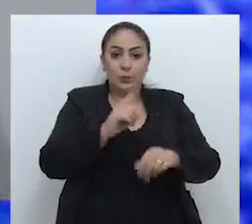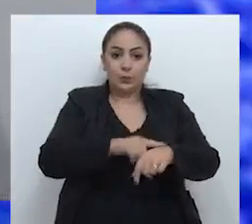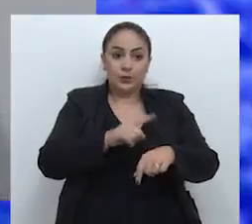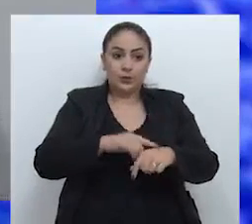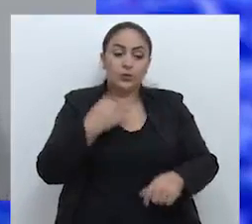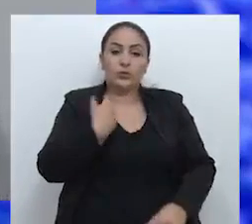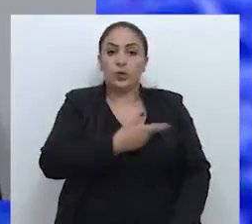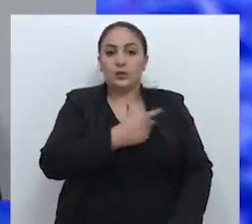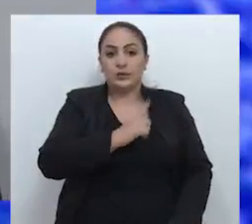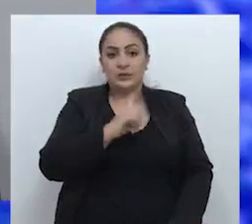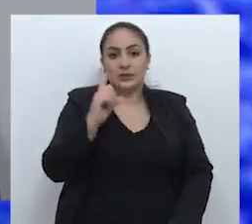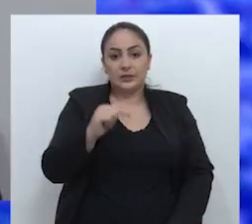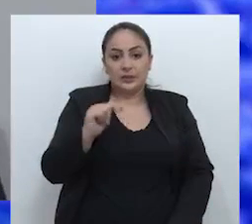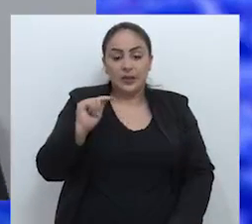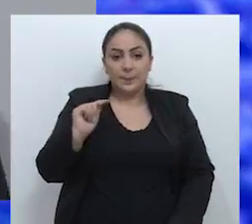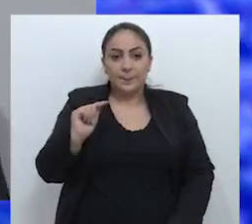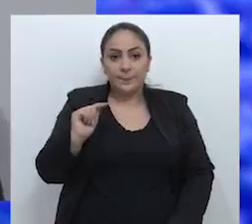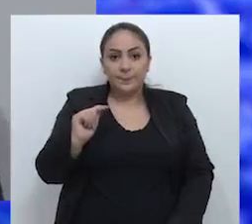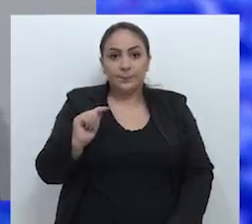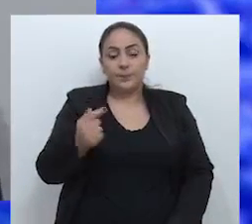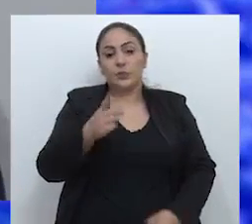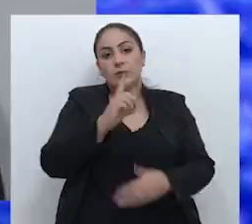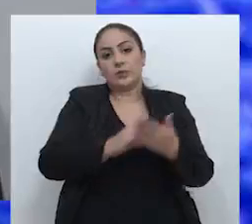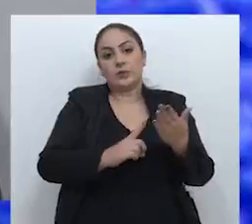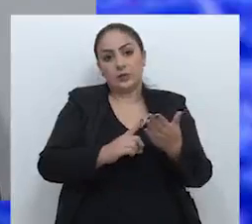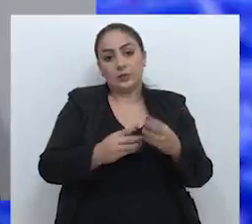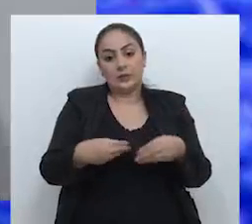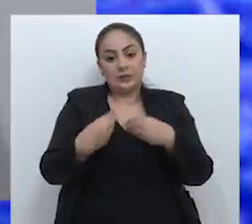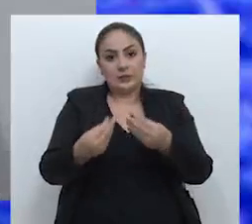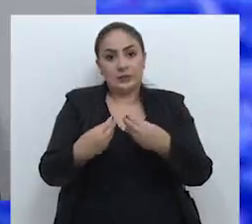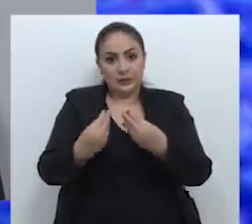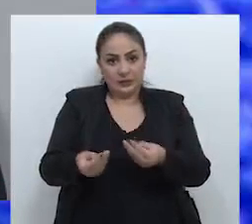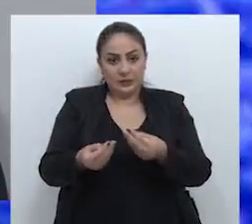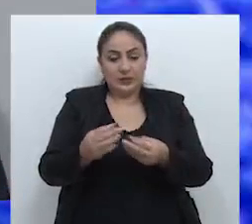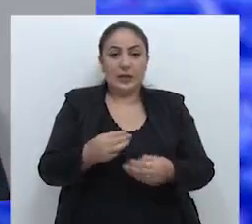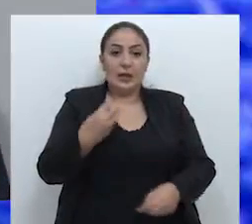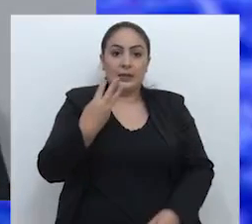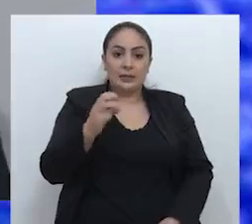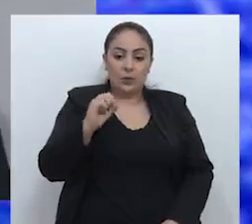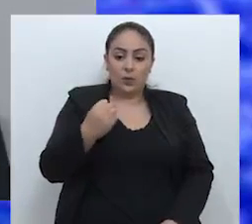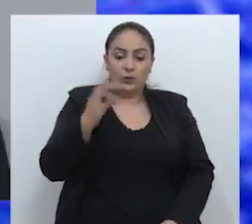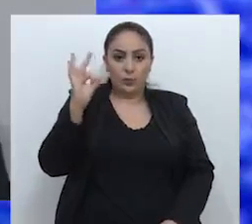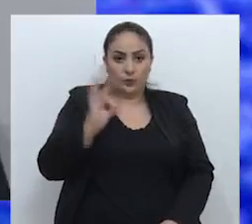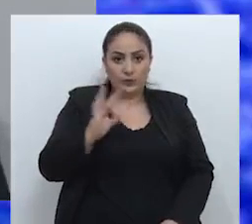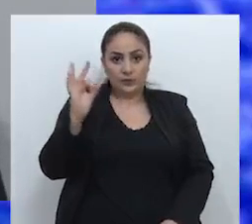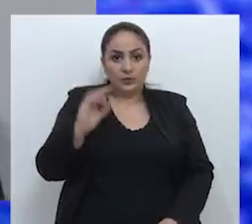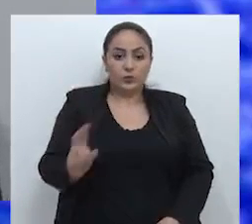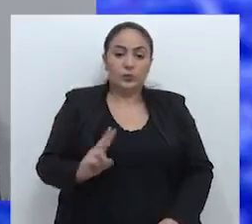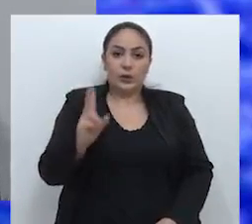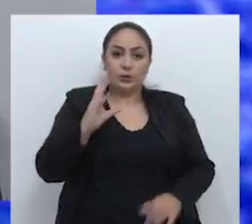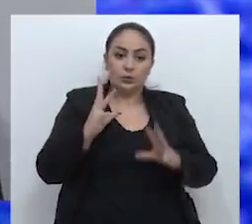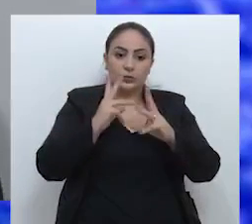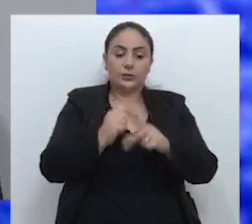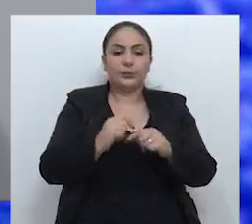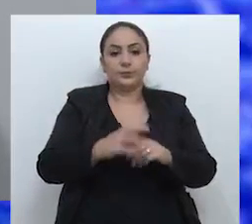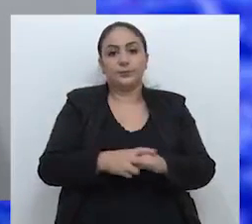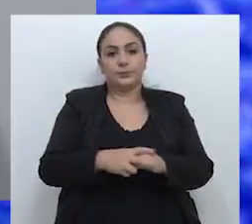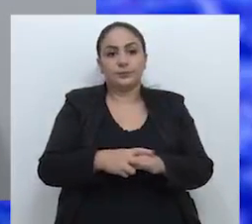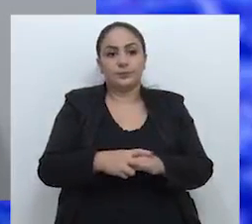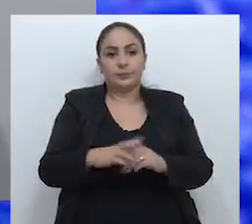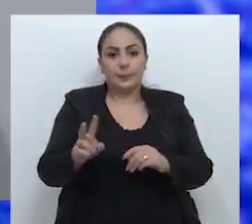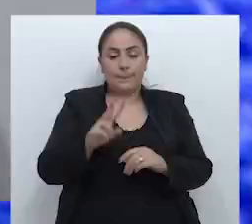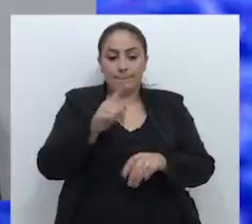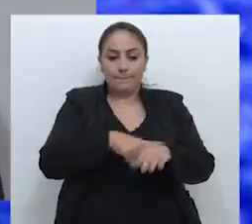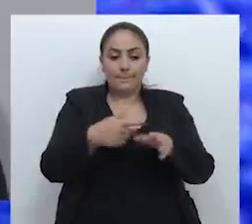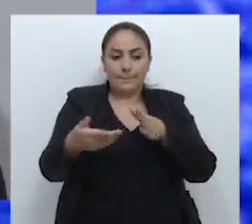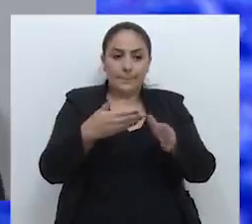temos cerca de 17 mil declarações entregues, aproximadamente 38% do valor total, um valor esperado para essa época